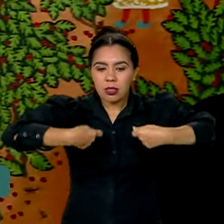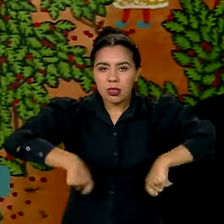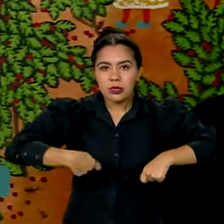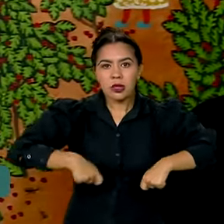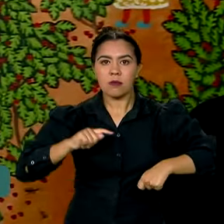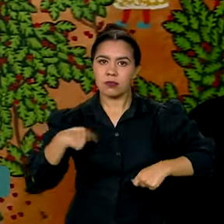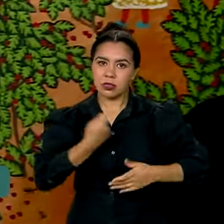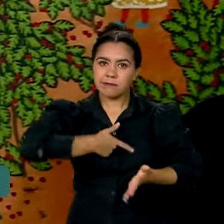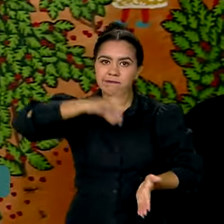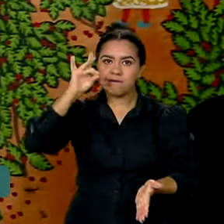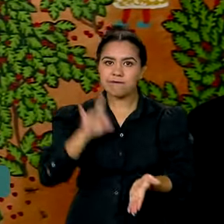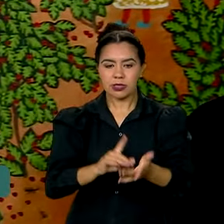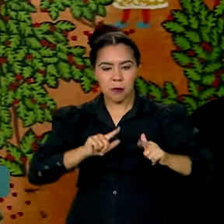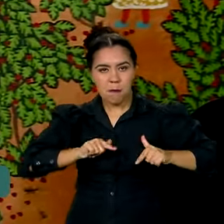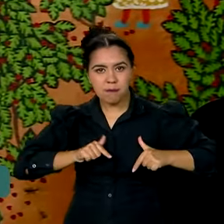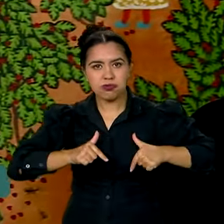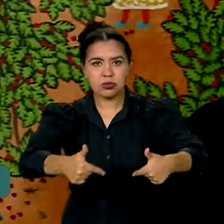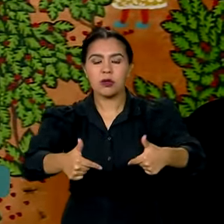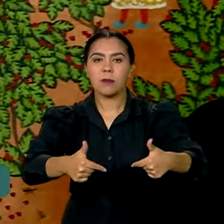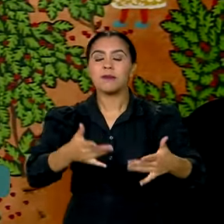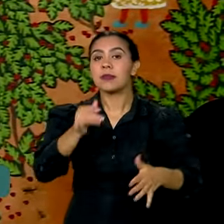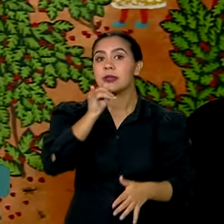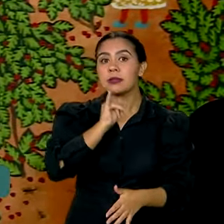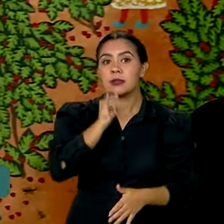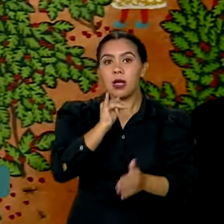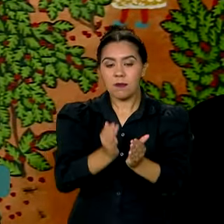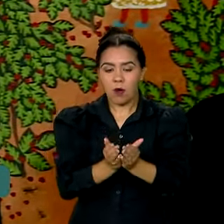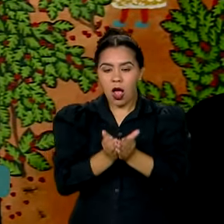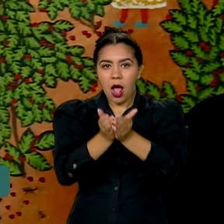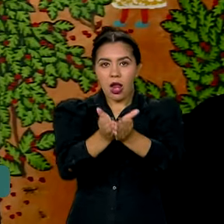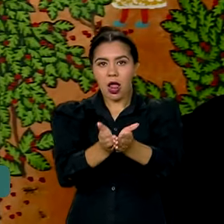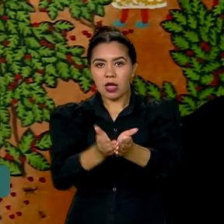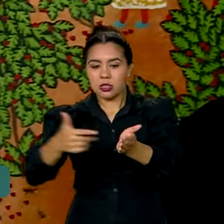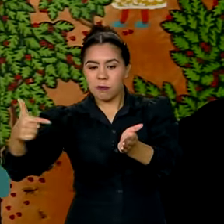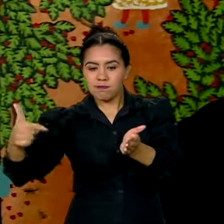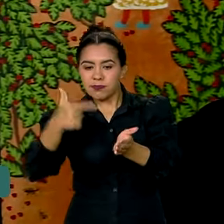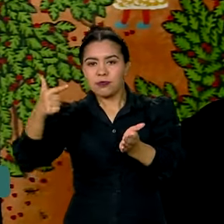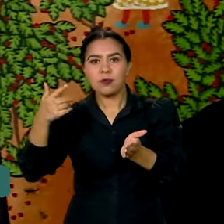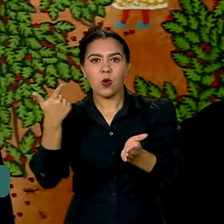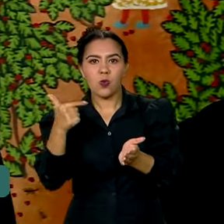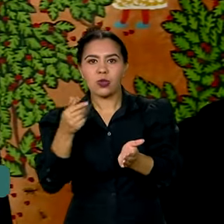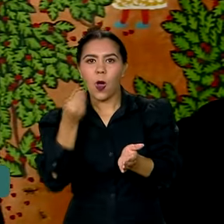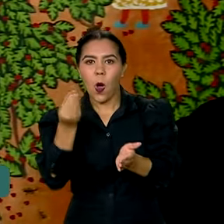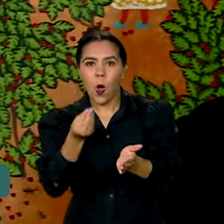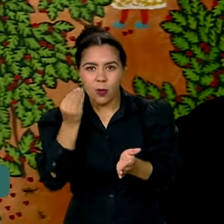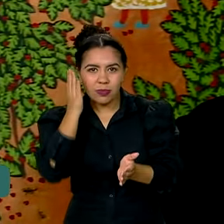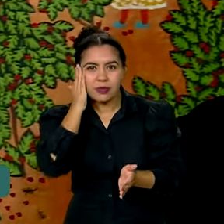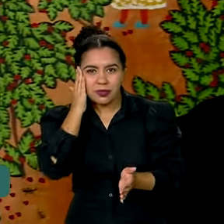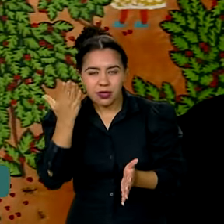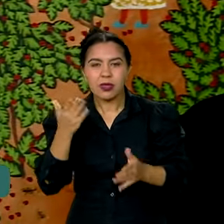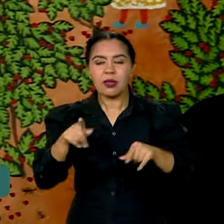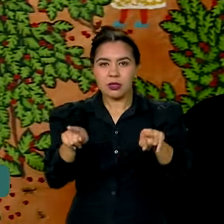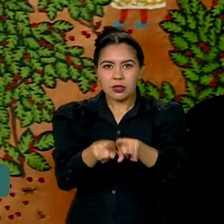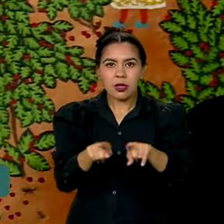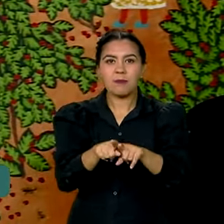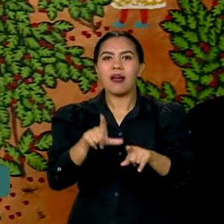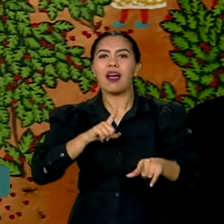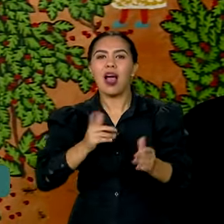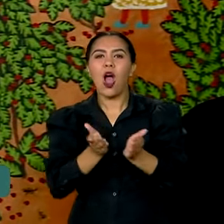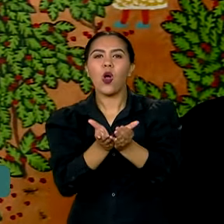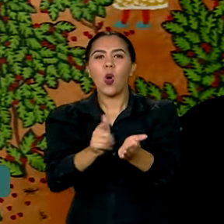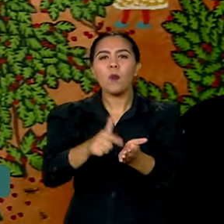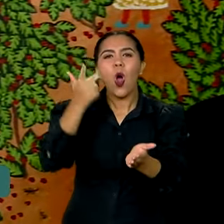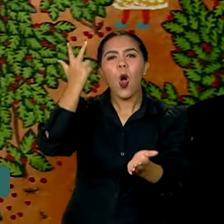combate efetivo. Por exemplo, lanchas blindadas. Chegamos à conclusão que as lanchas comuns não são suficientes